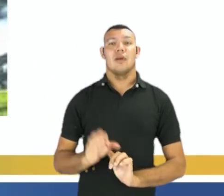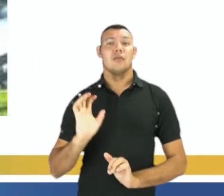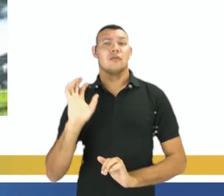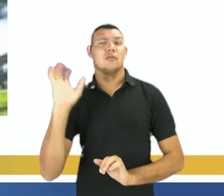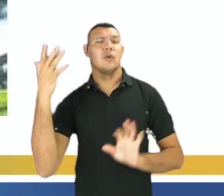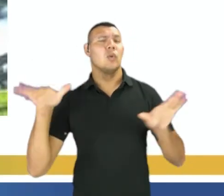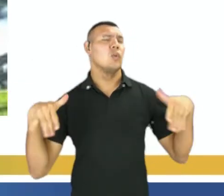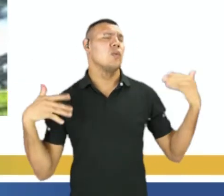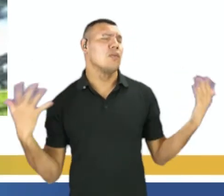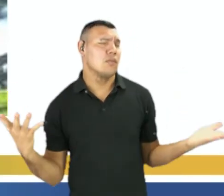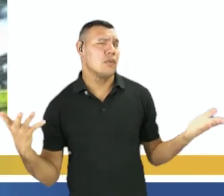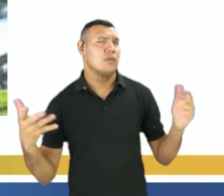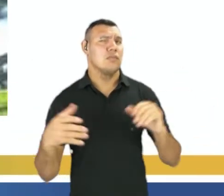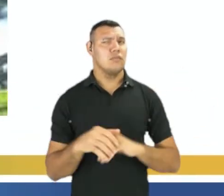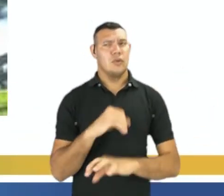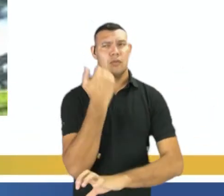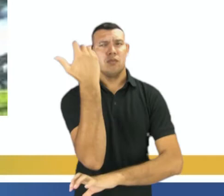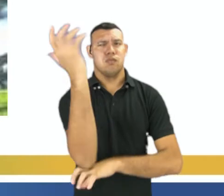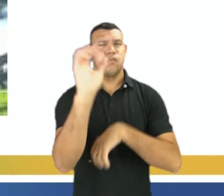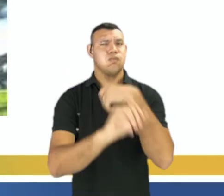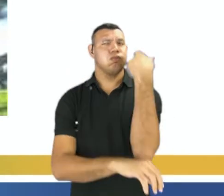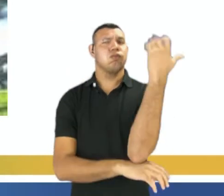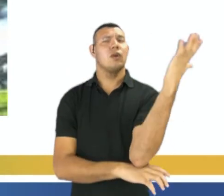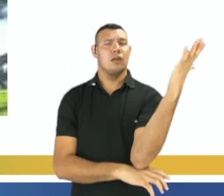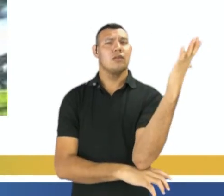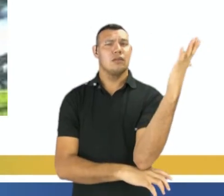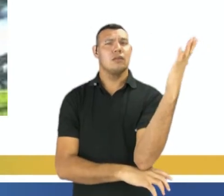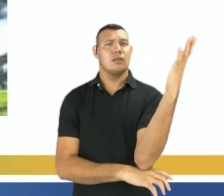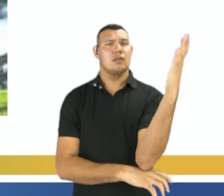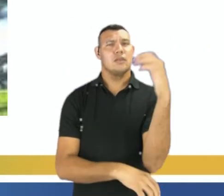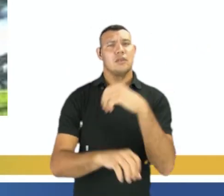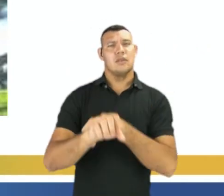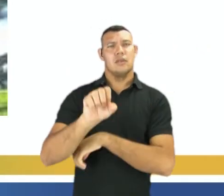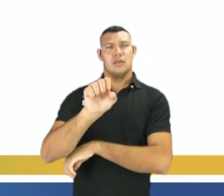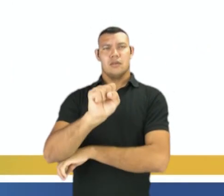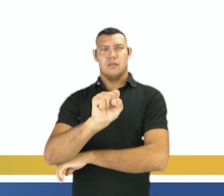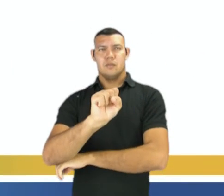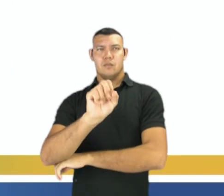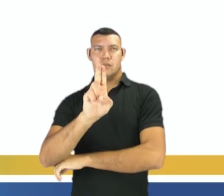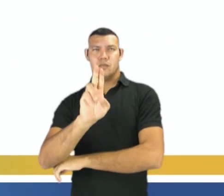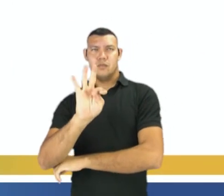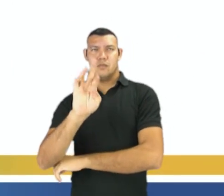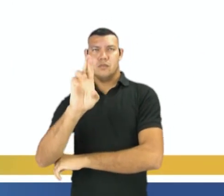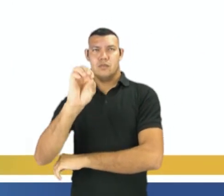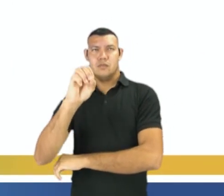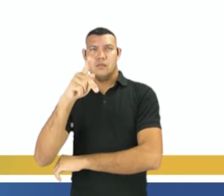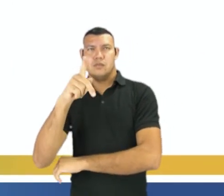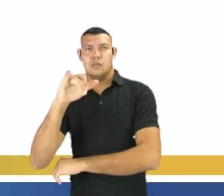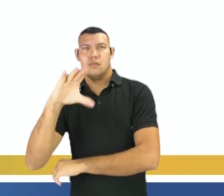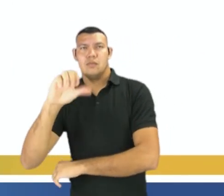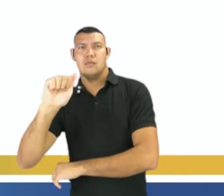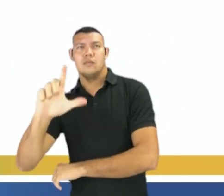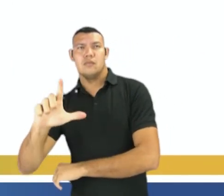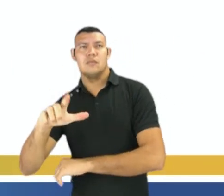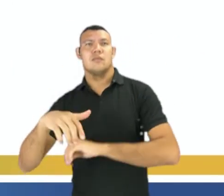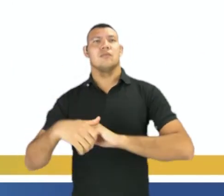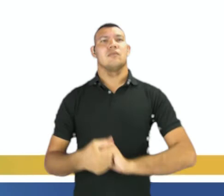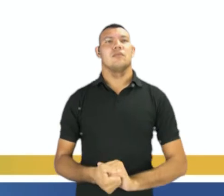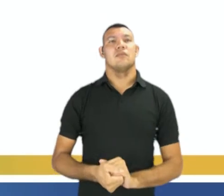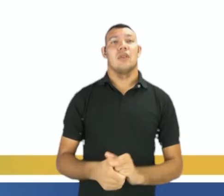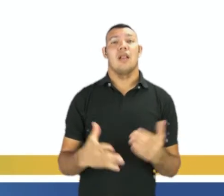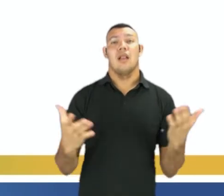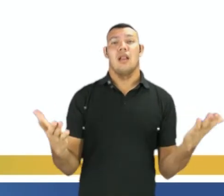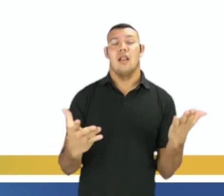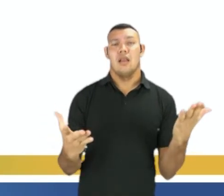clima predominante dessa mata aí, dessa vegetação é o clima subtropical. Aí nós temos a vegetação litorânea, que é